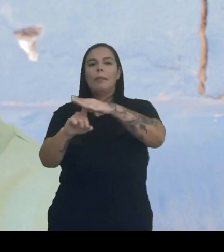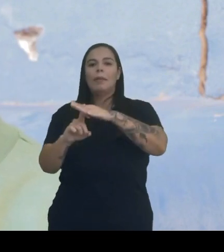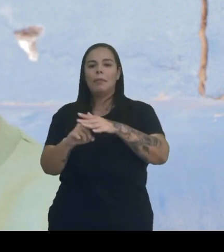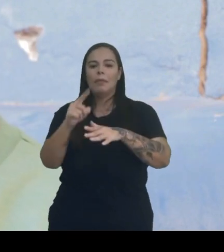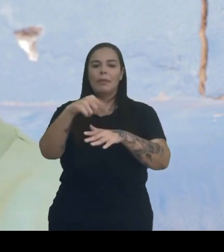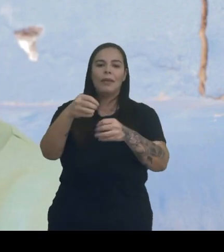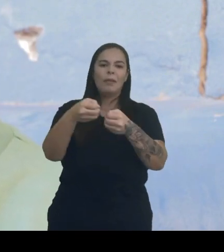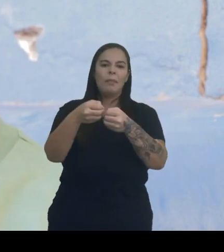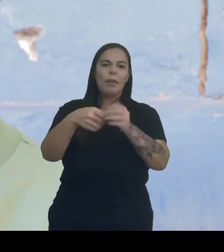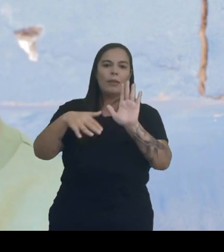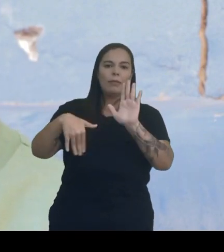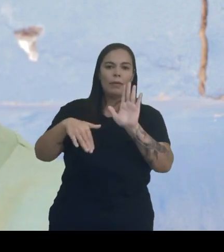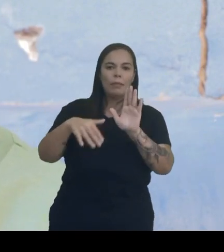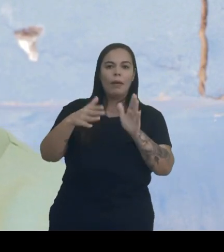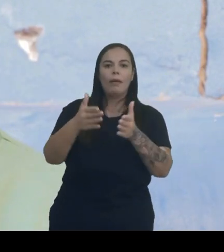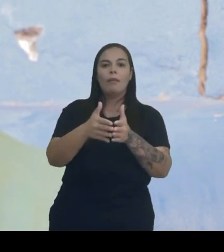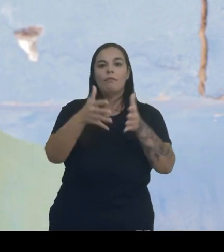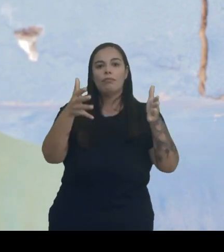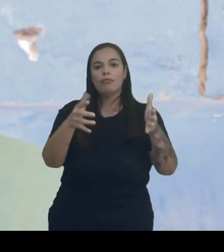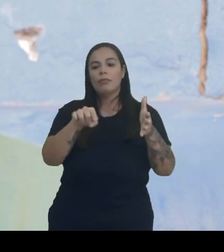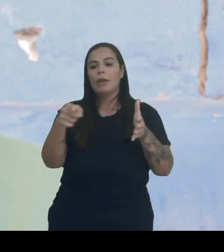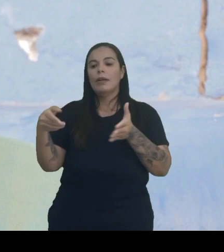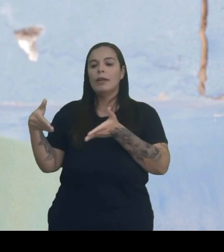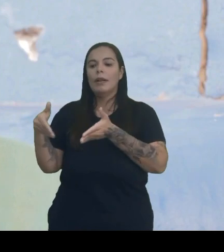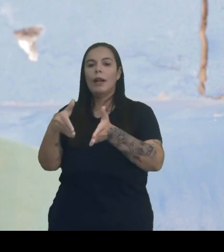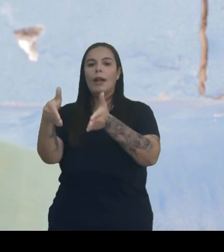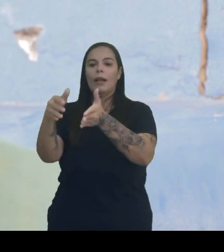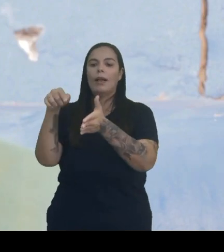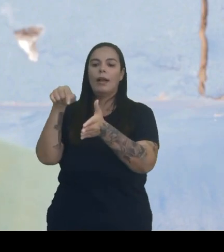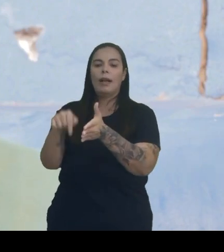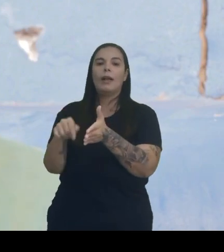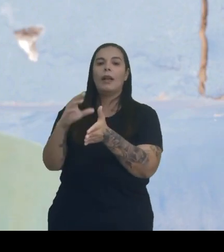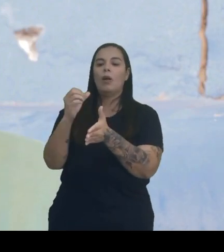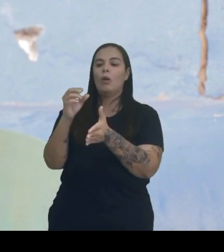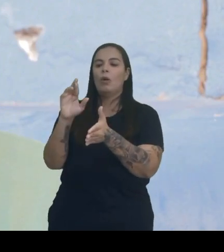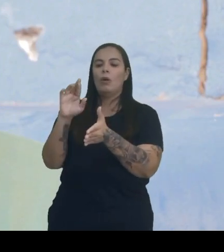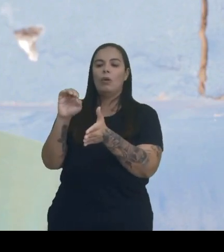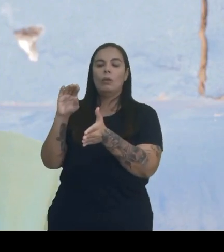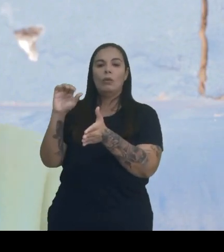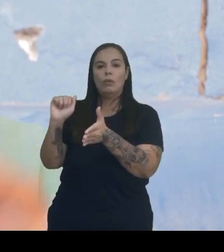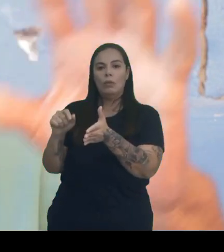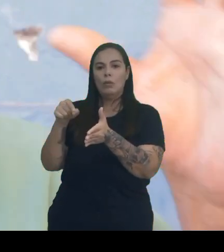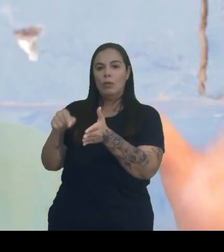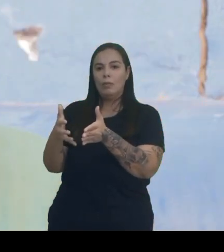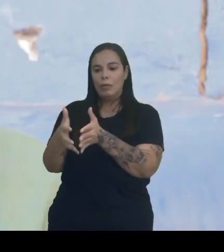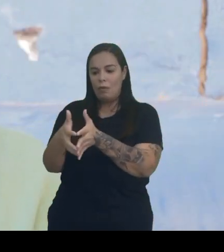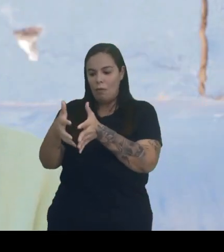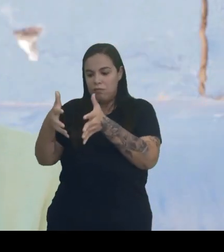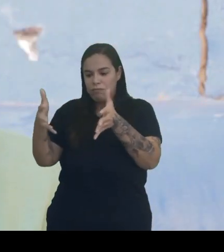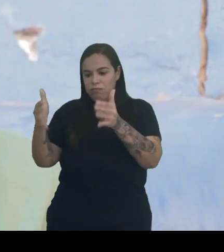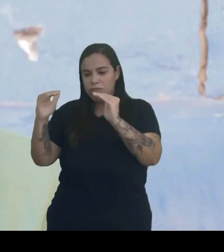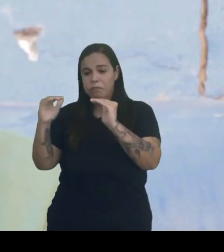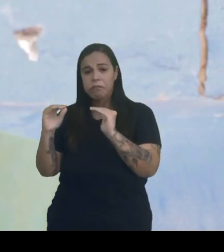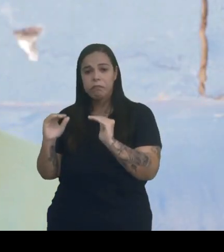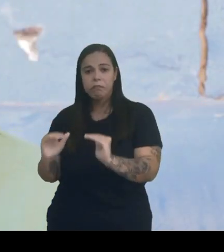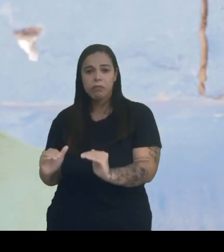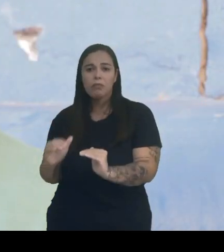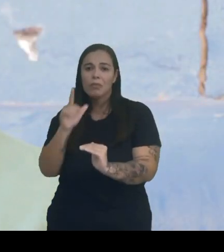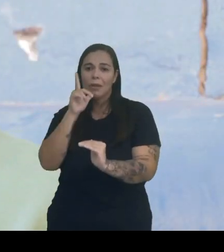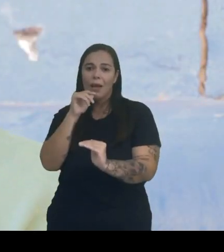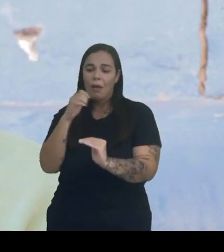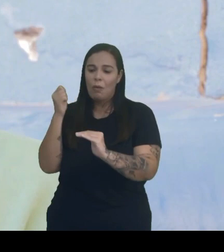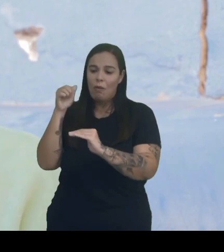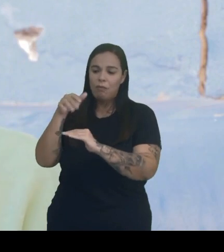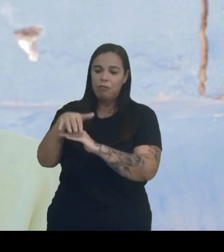da praia, era Porto Grande, onde é o canal era Coroa, porque quando abria a lagoa sempre ficava muito baixo, tratava-se de Coroa.